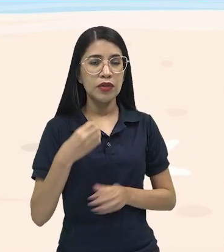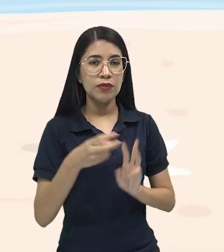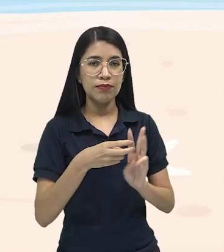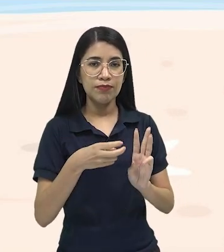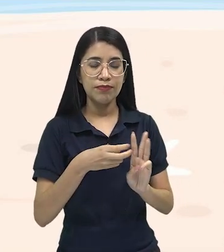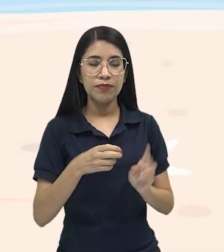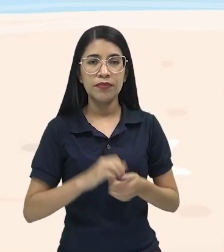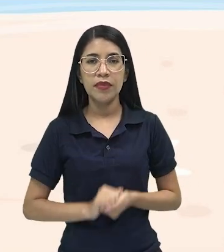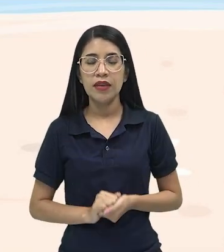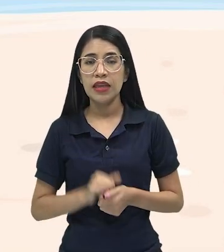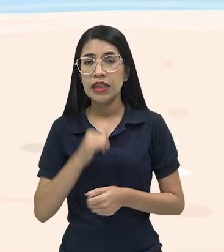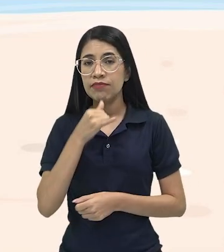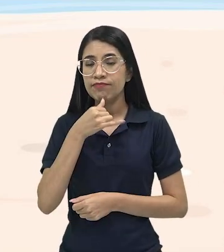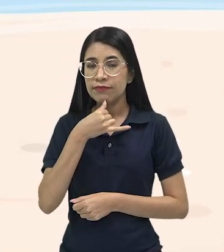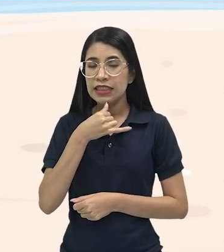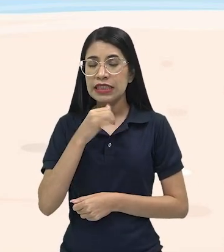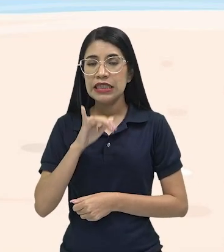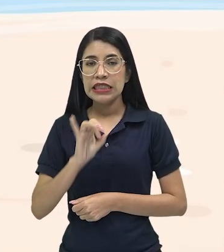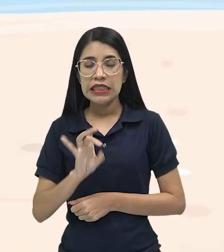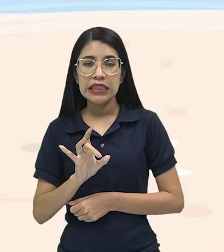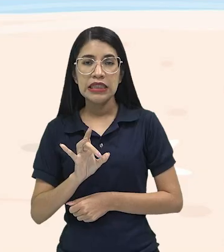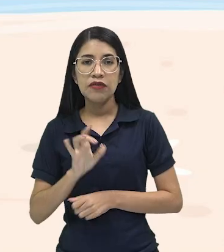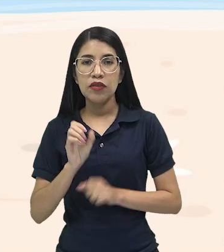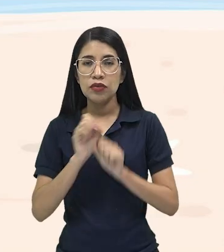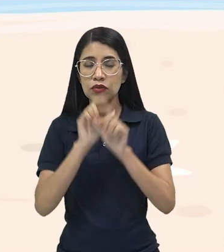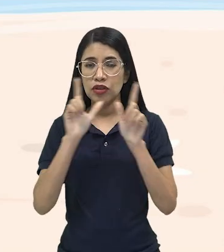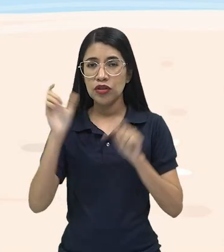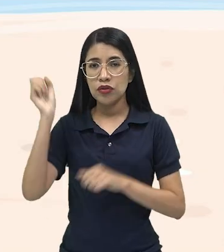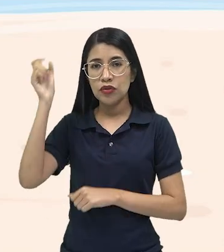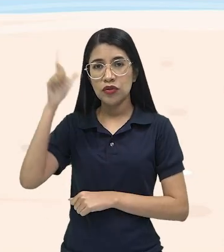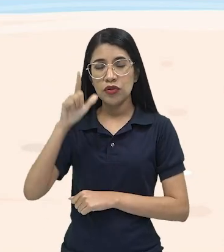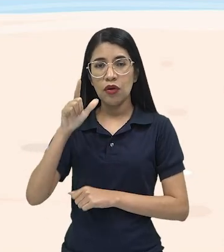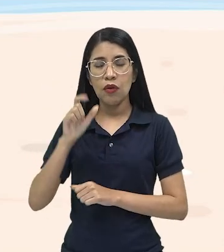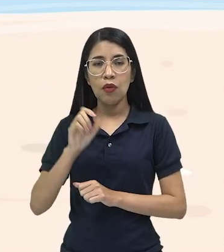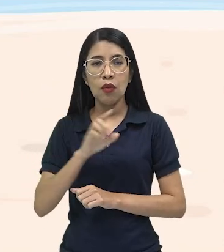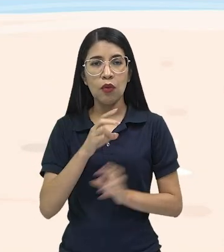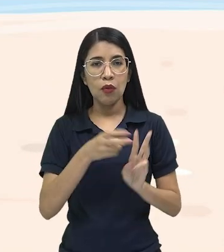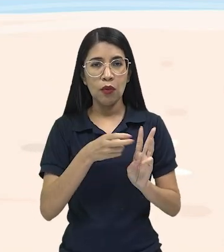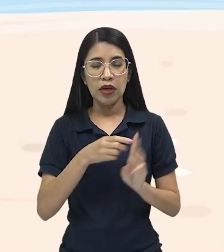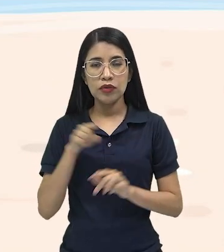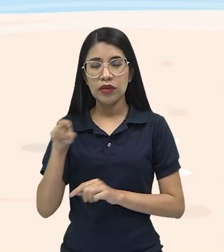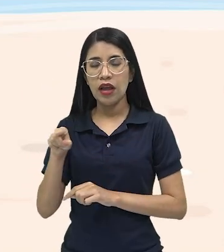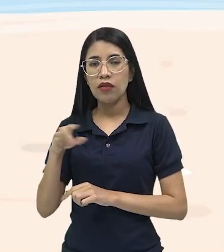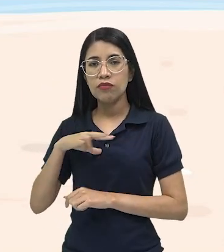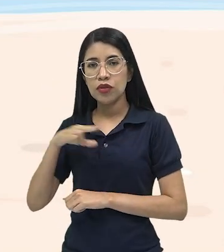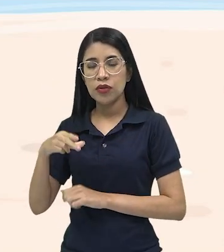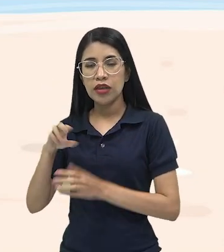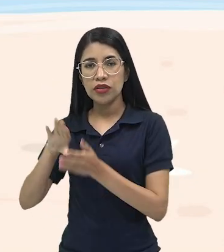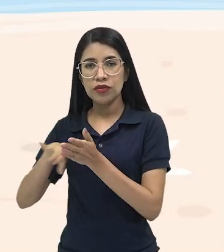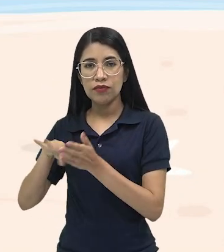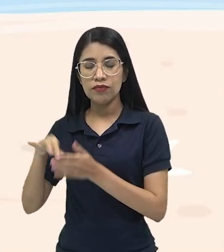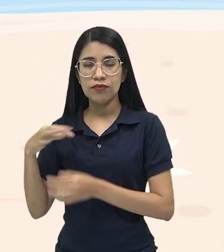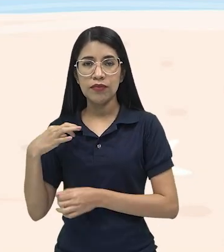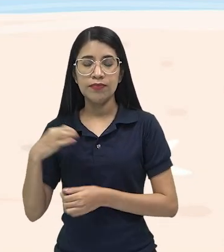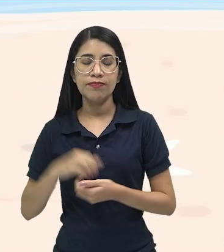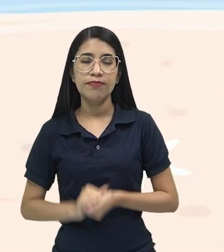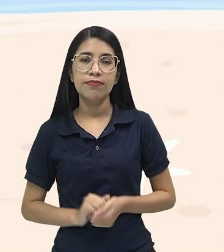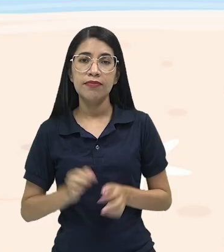pena, fosse uma manhã de sol, o índio tinha despido o português. Observe que nesse